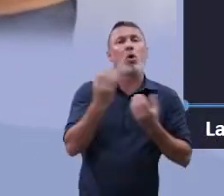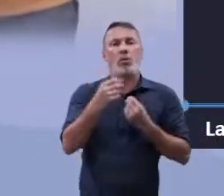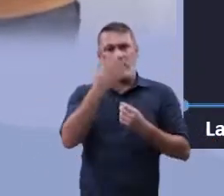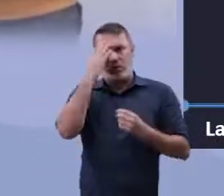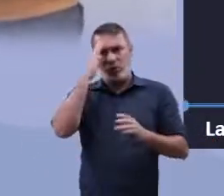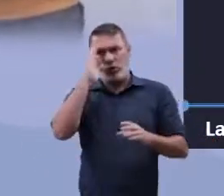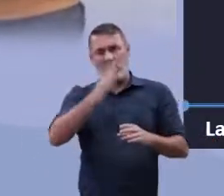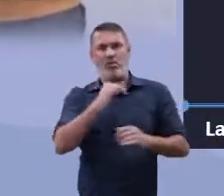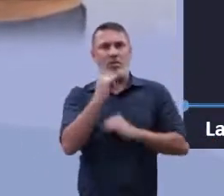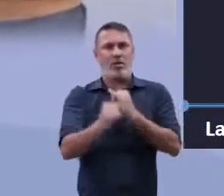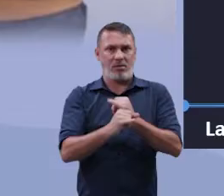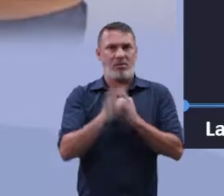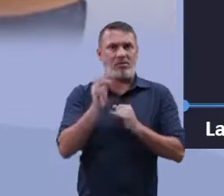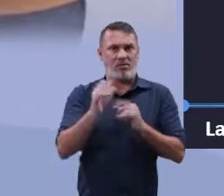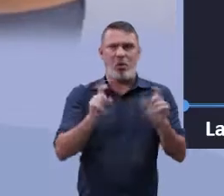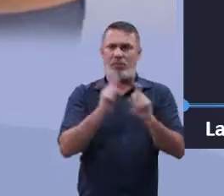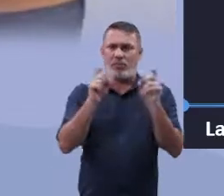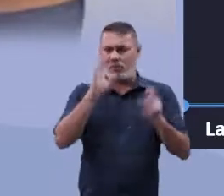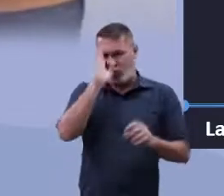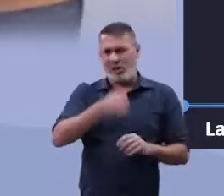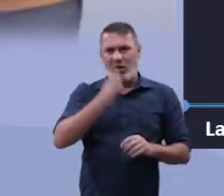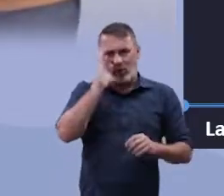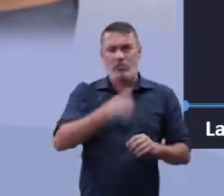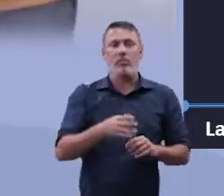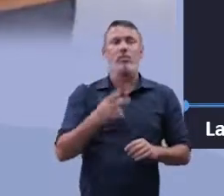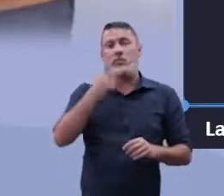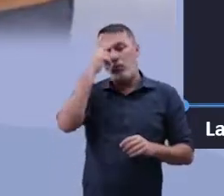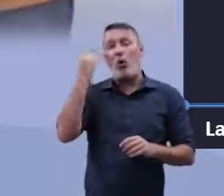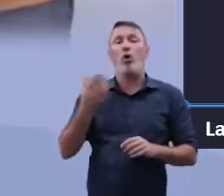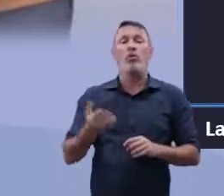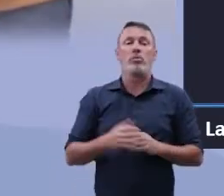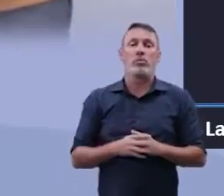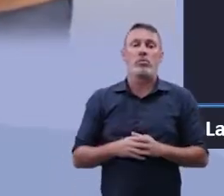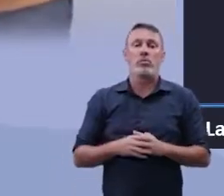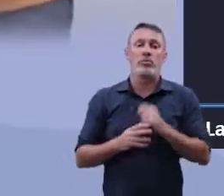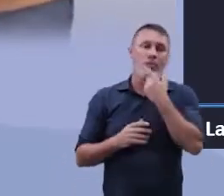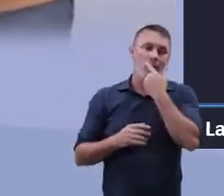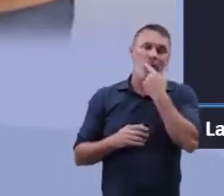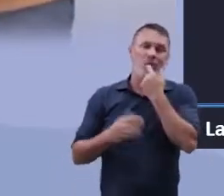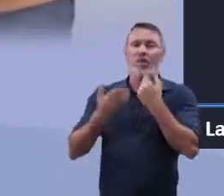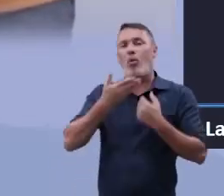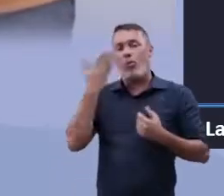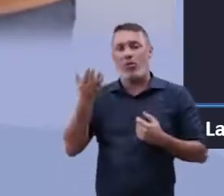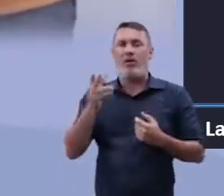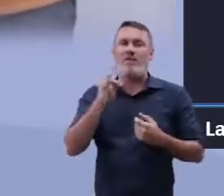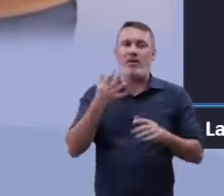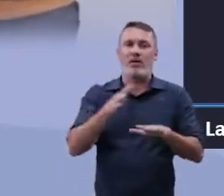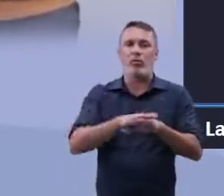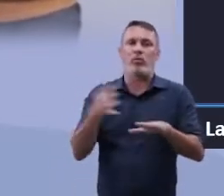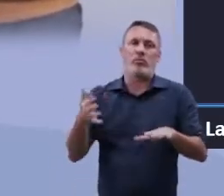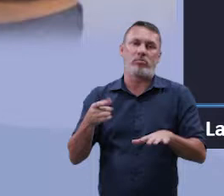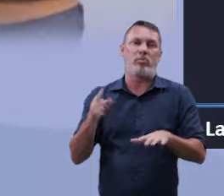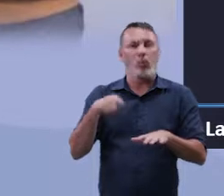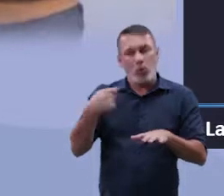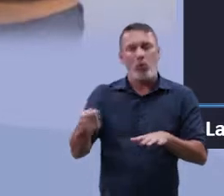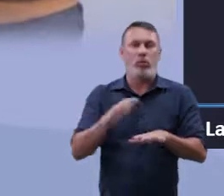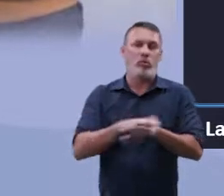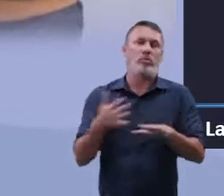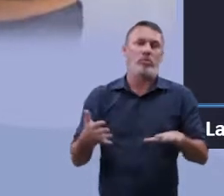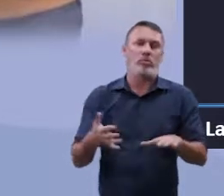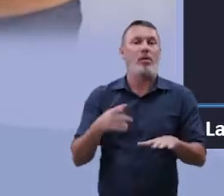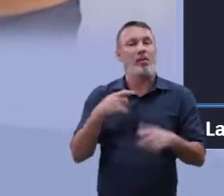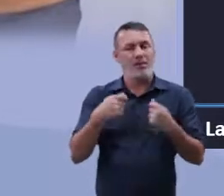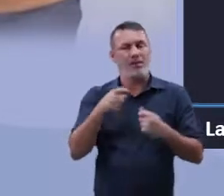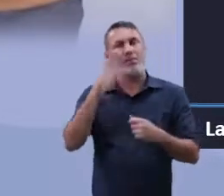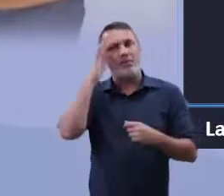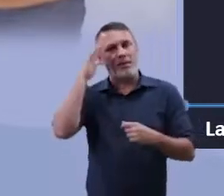burocrática, que hoje nós resolvemos através do meio digital, ela não resolve. Então, está sendo excluída. É